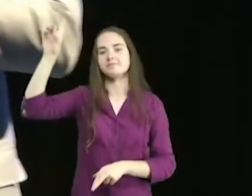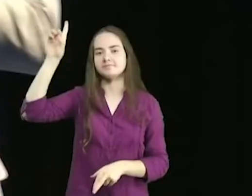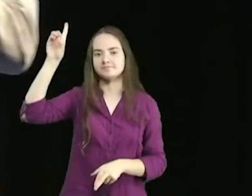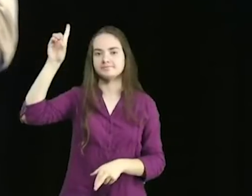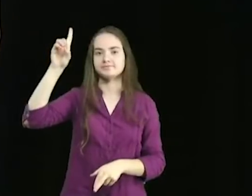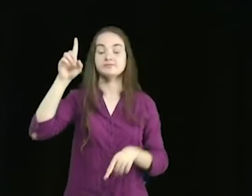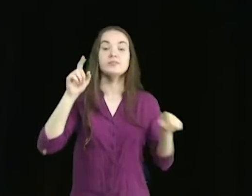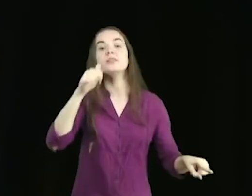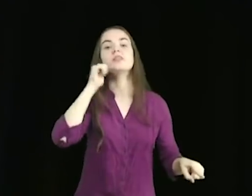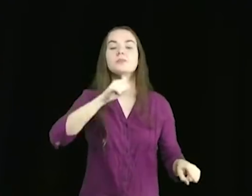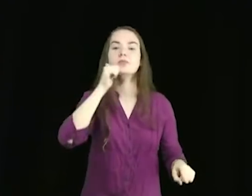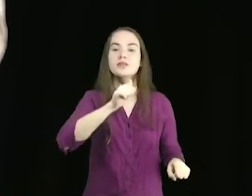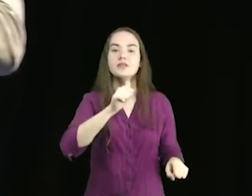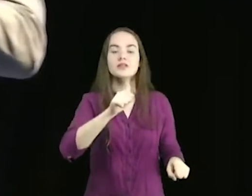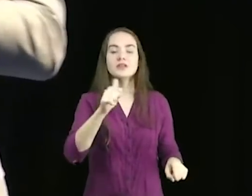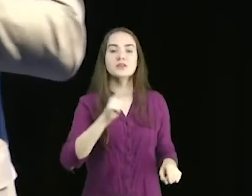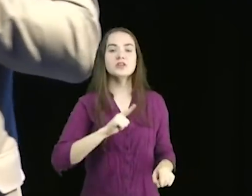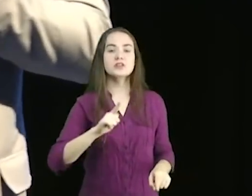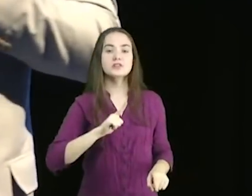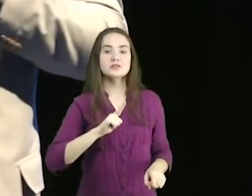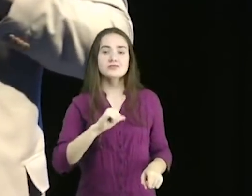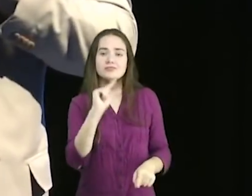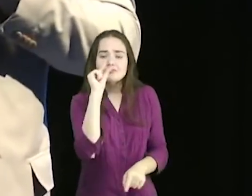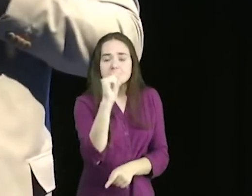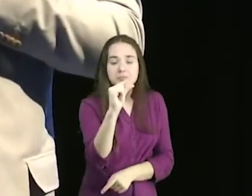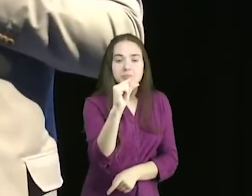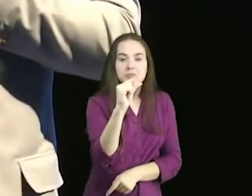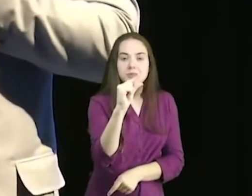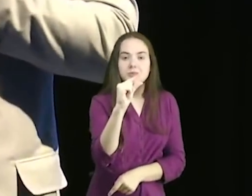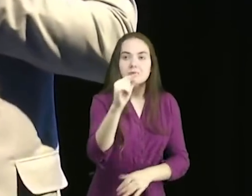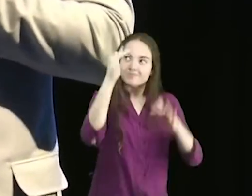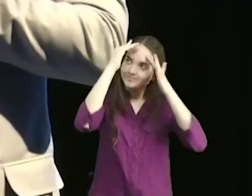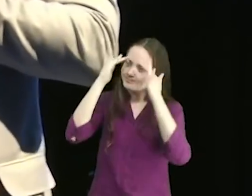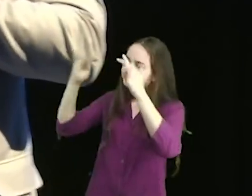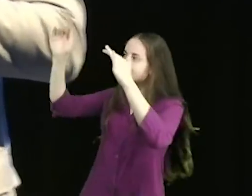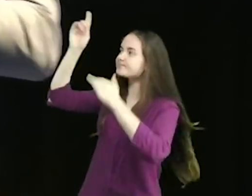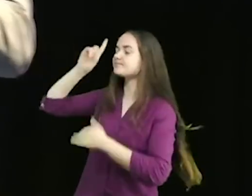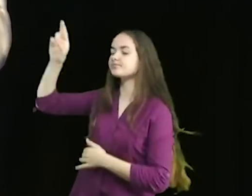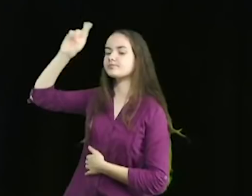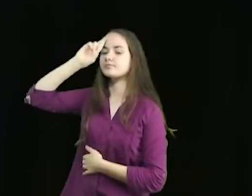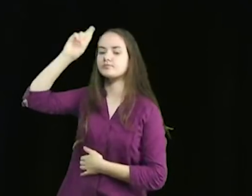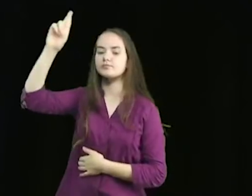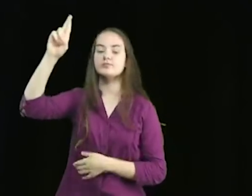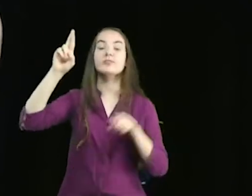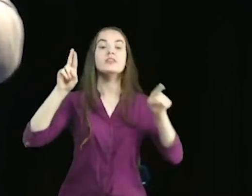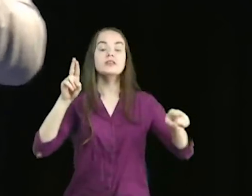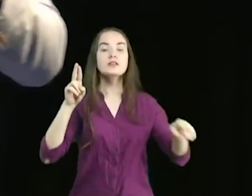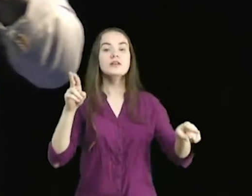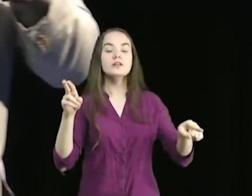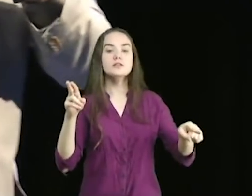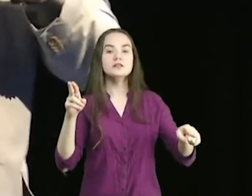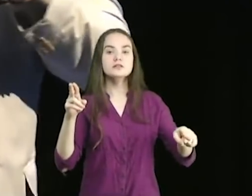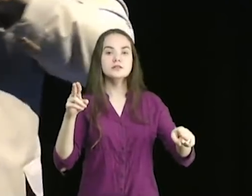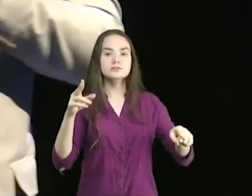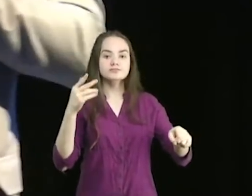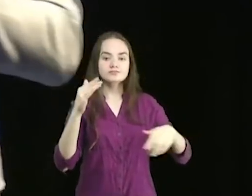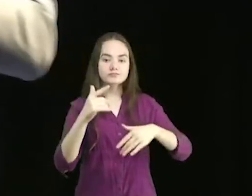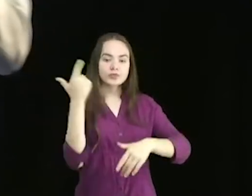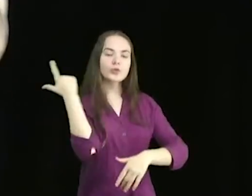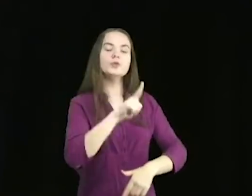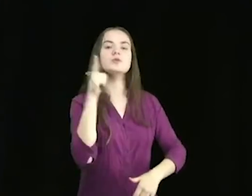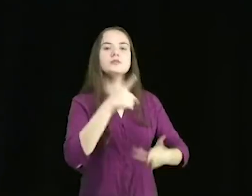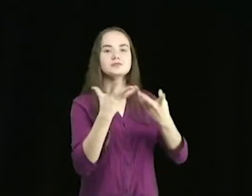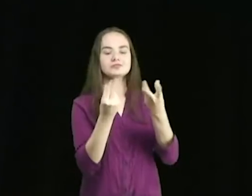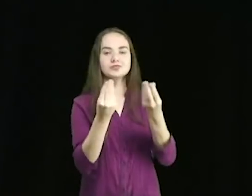mulher que tinha um punhado, que tinha só um pouco, obedece ao Senhor, e ela acaba com muito. Ela tinha